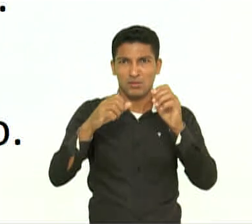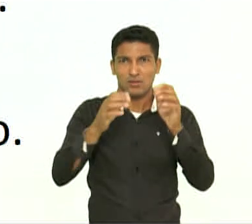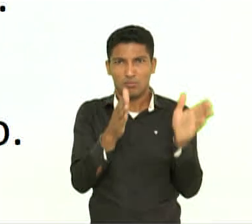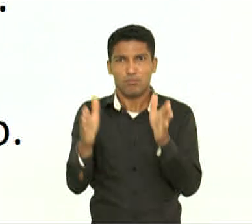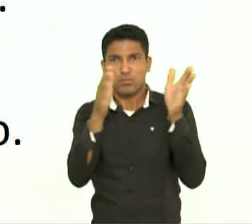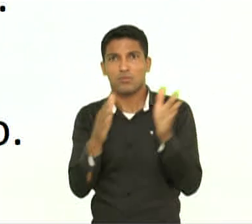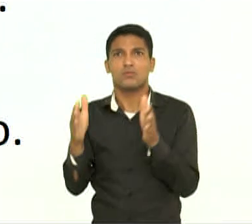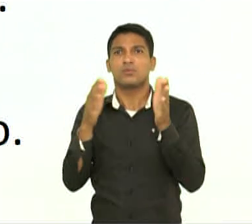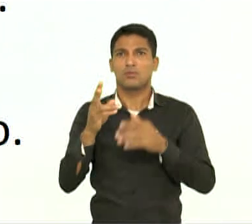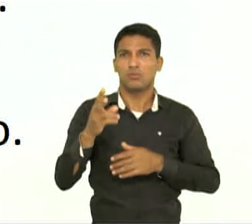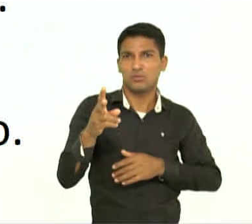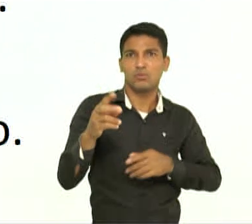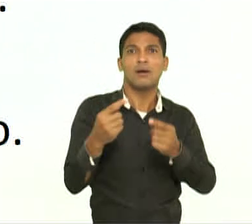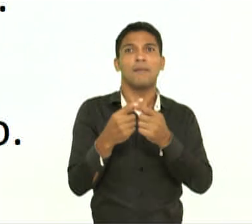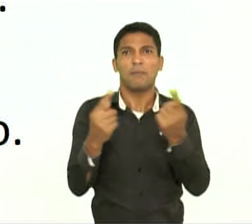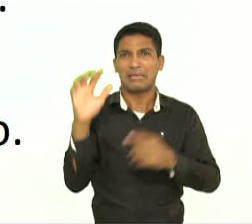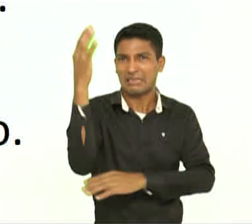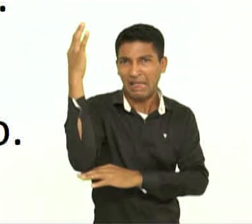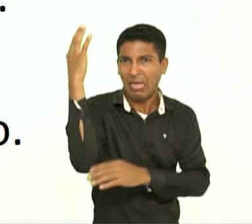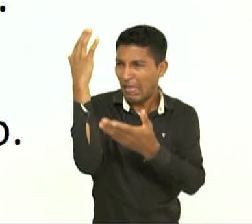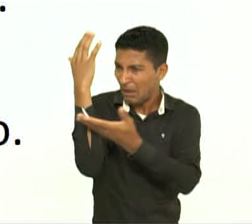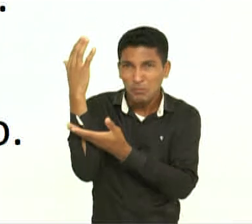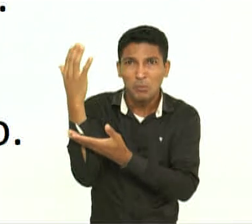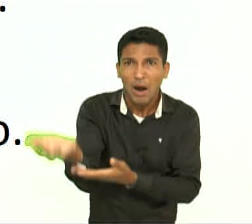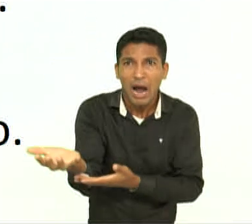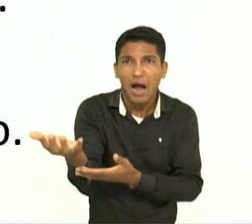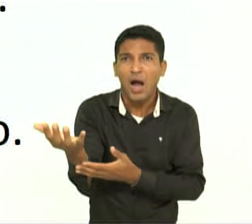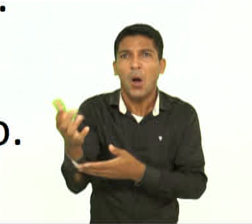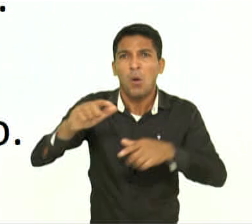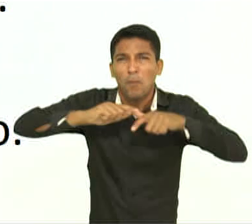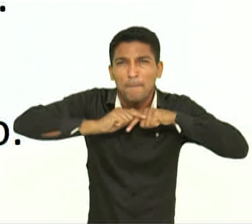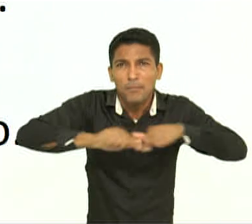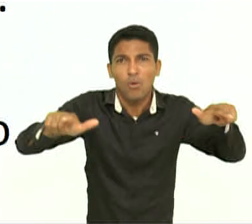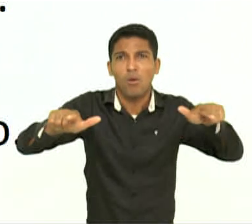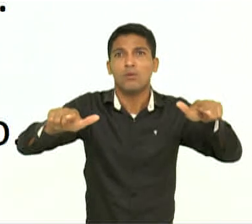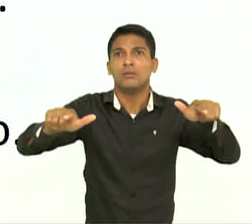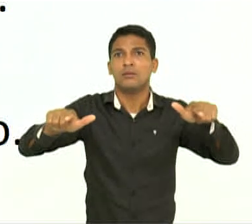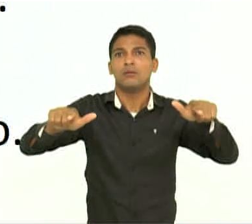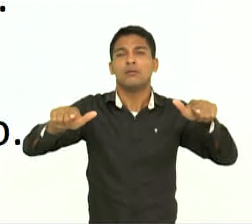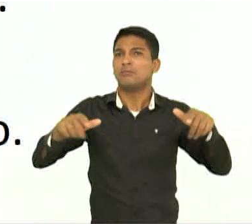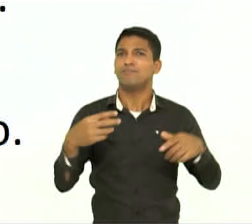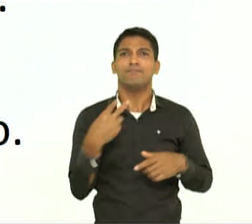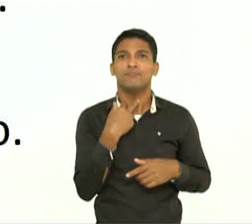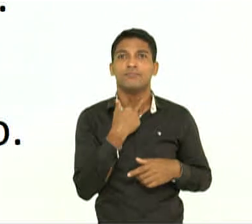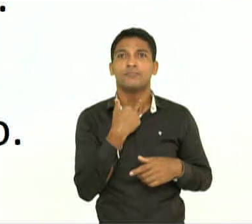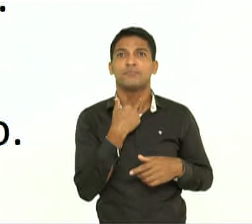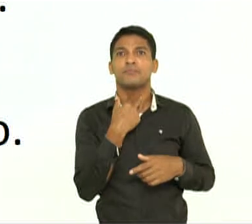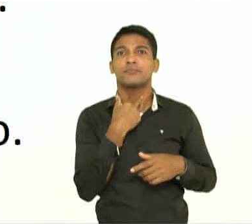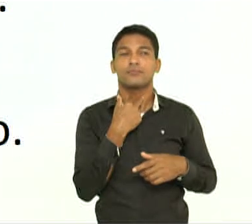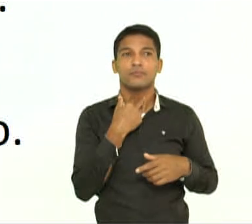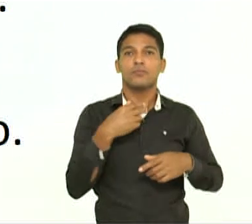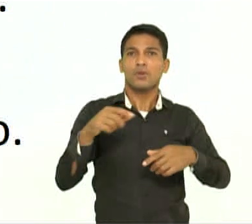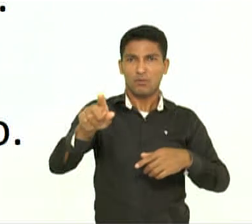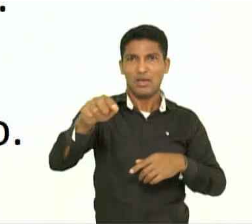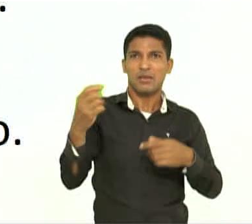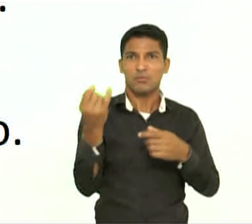mas sem acabar com os recursos naturais. Para tanto, é necessário pensar